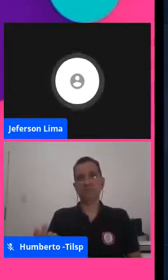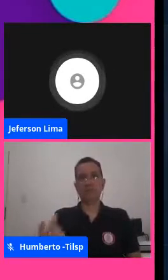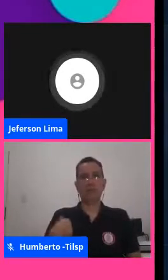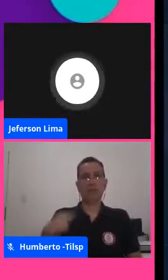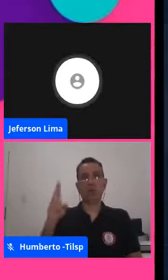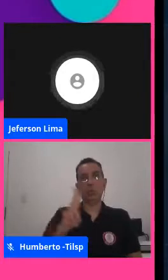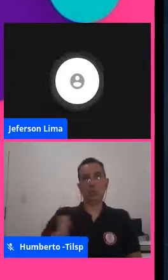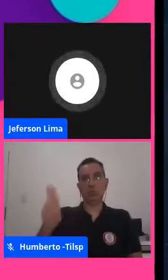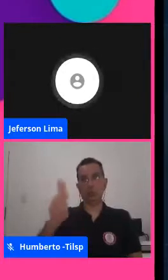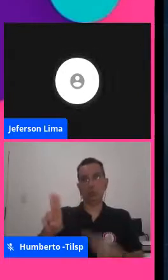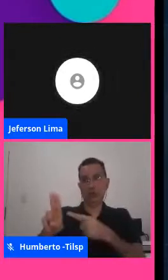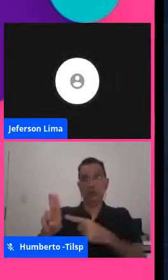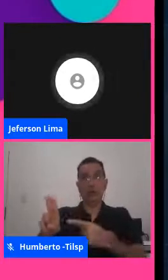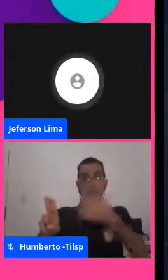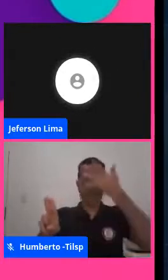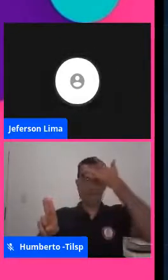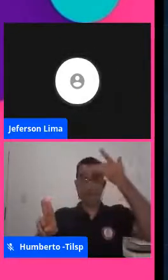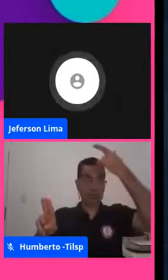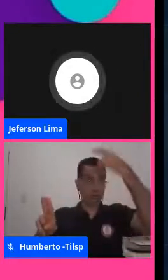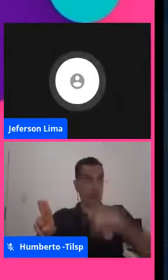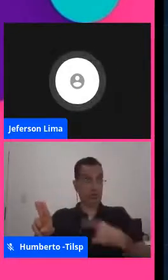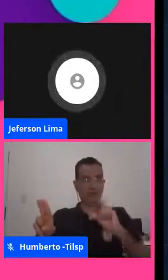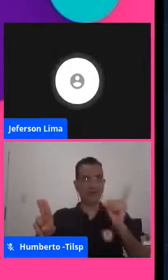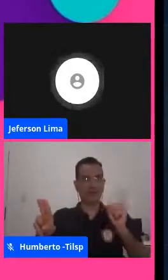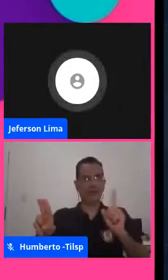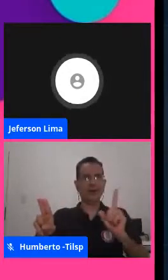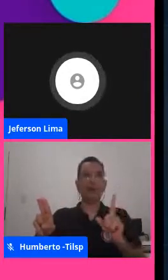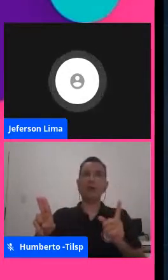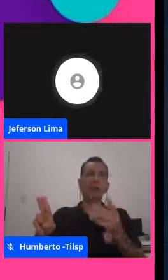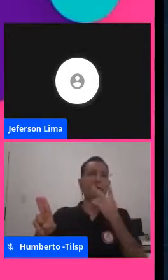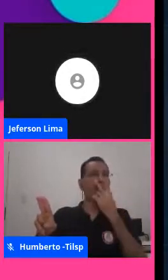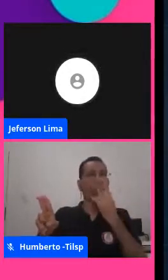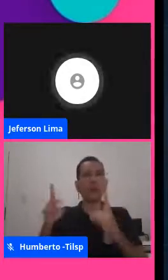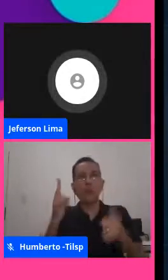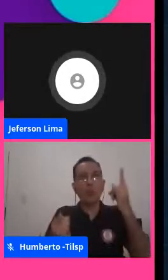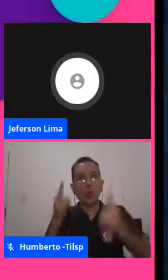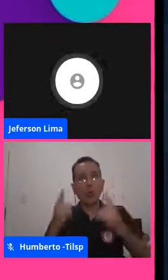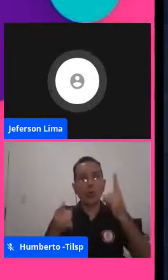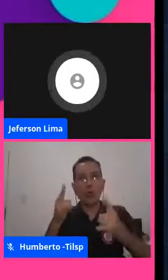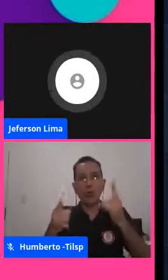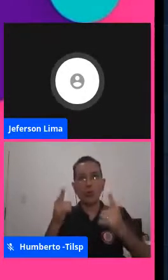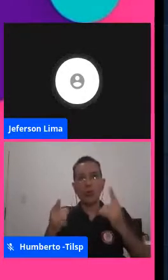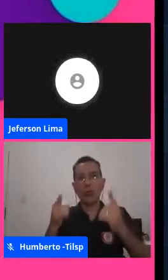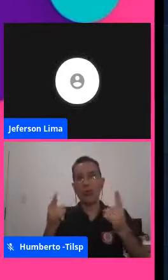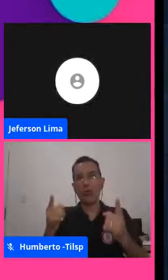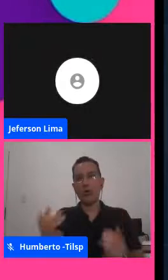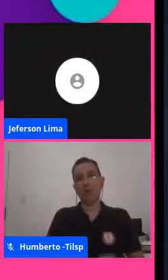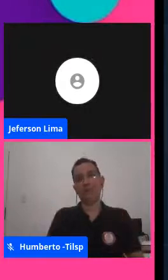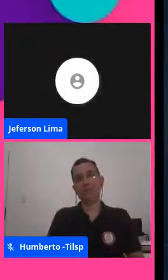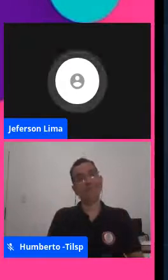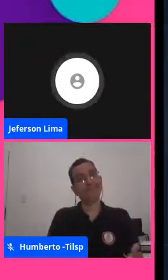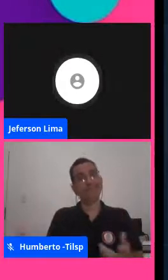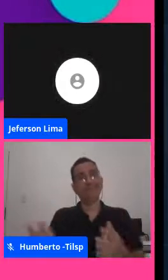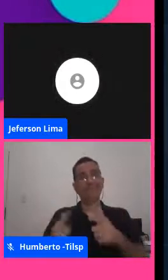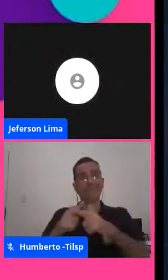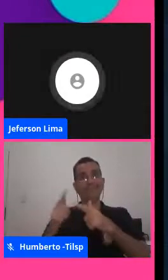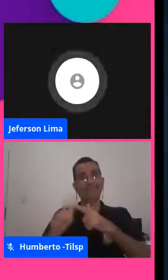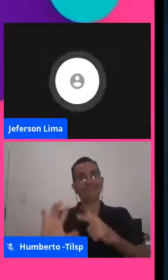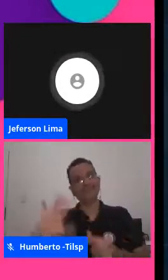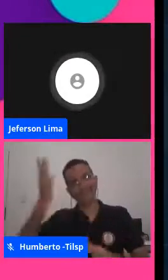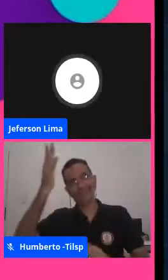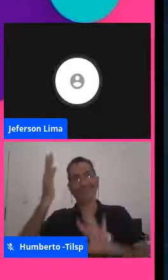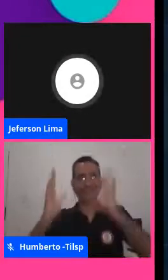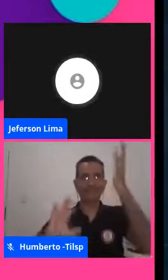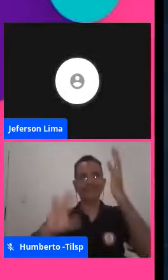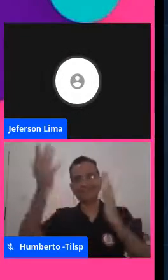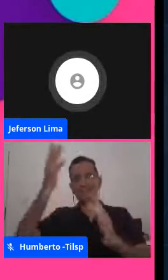são pessoas de verdade, né? Utilizando da ferramenta, um monte de coisa pode acontecer, certo? Então,